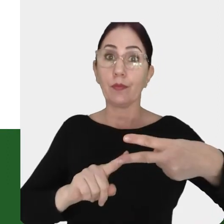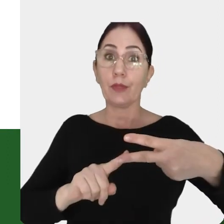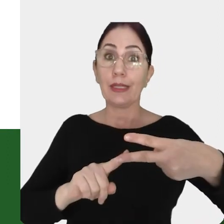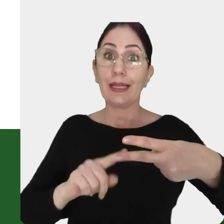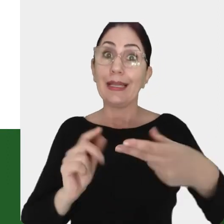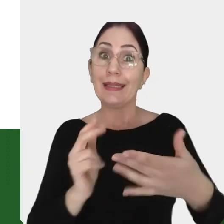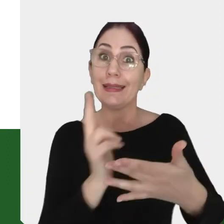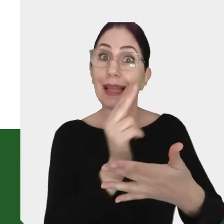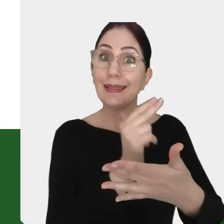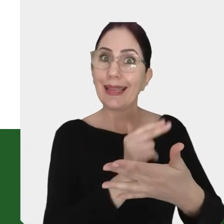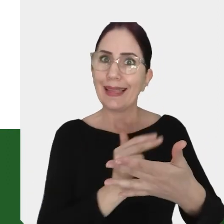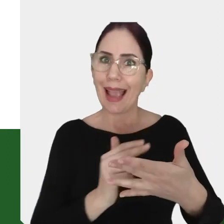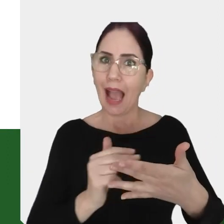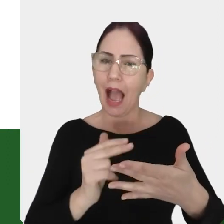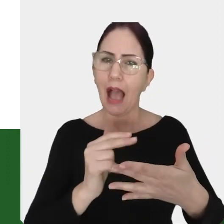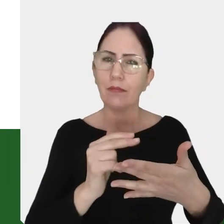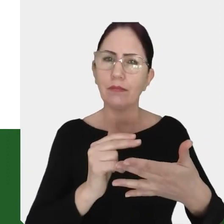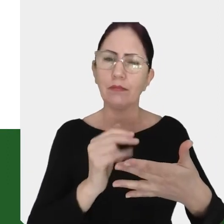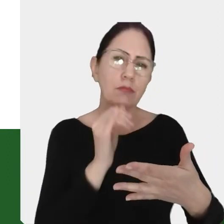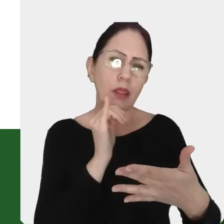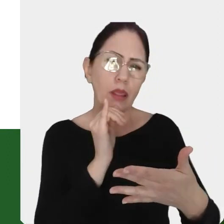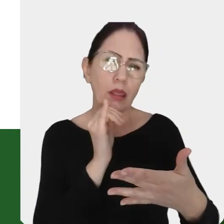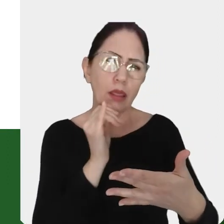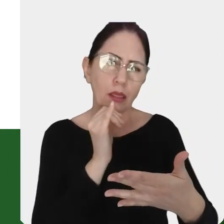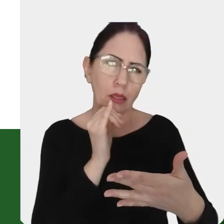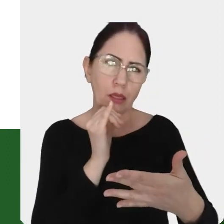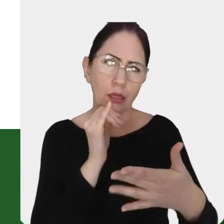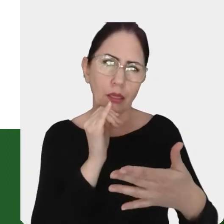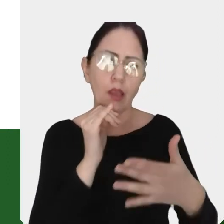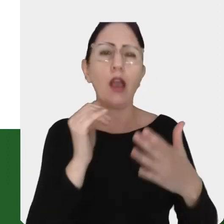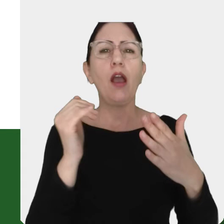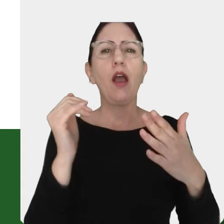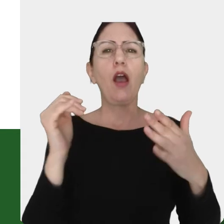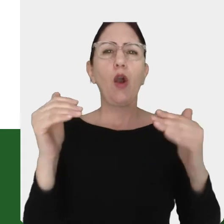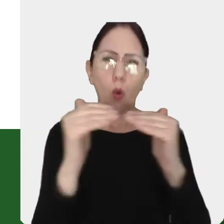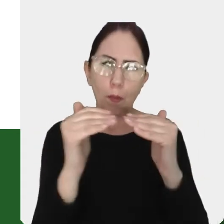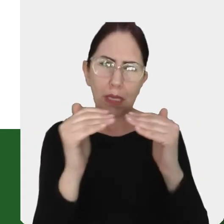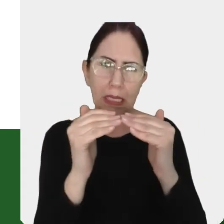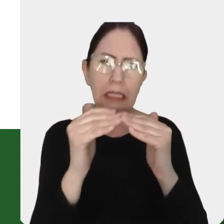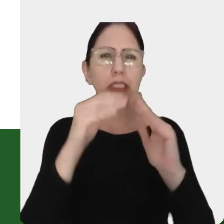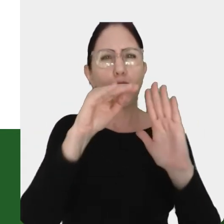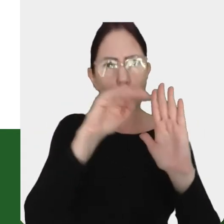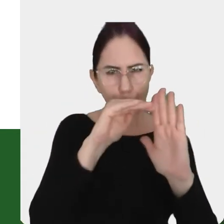desenhos alternativos, né, que preencham esses requisitos.